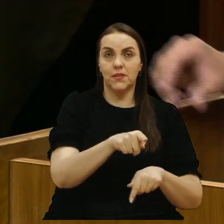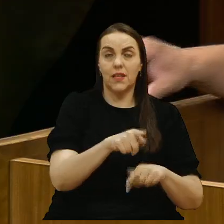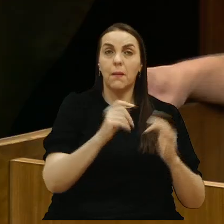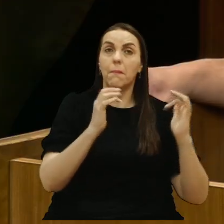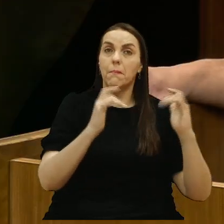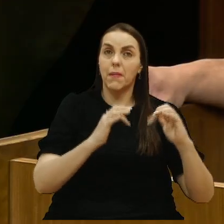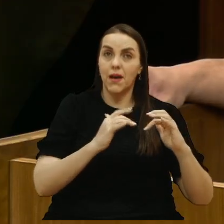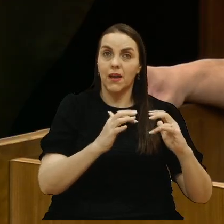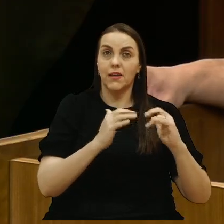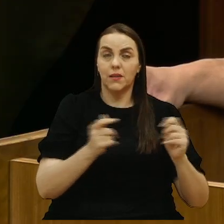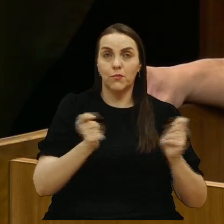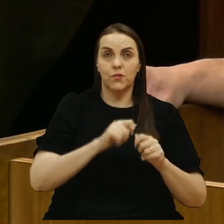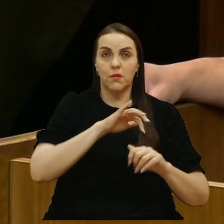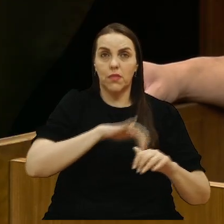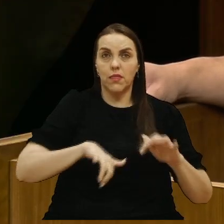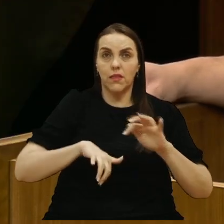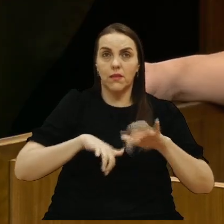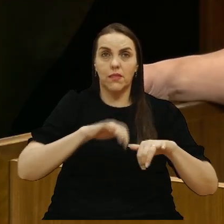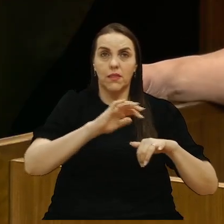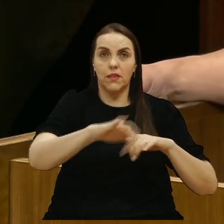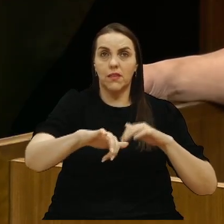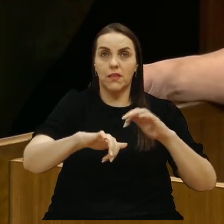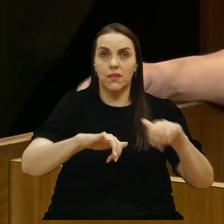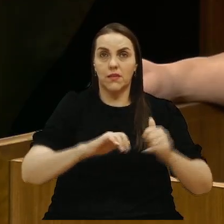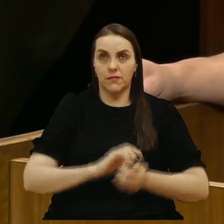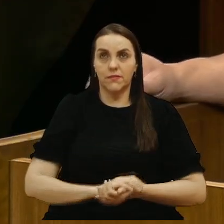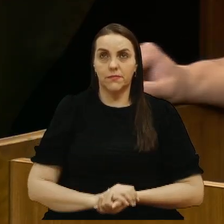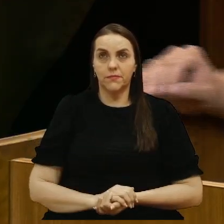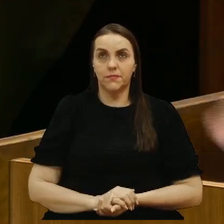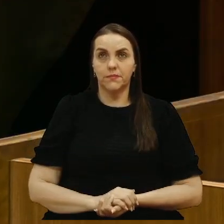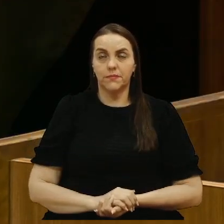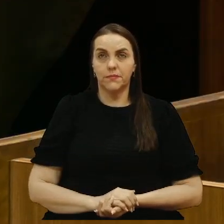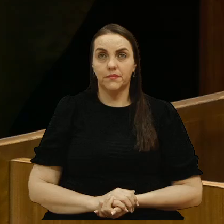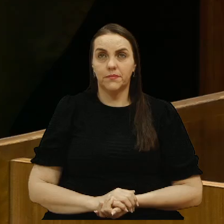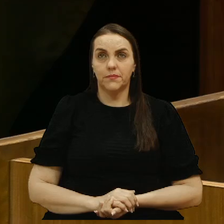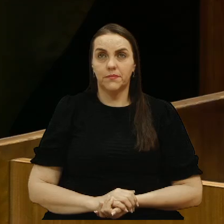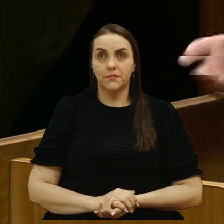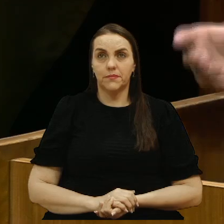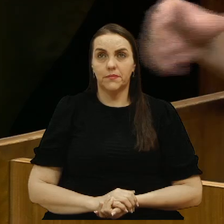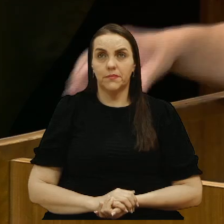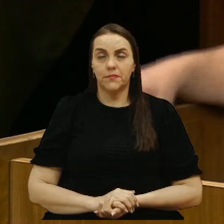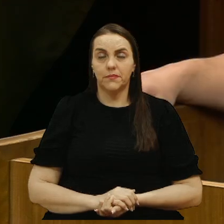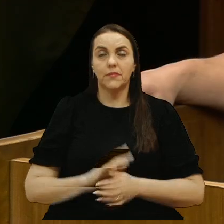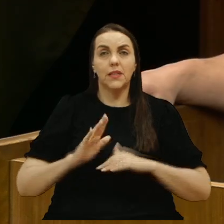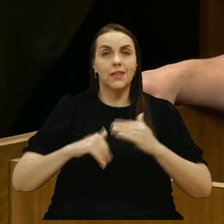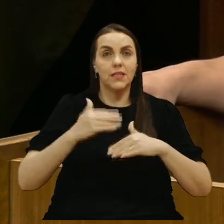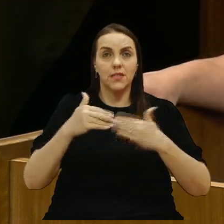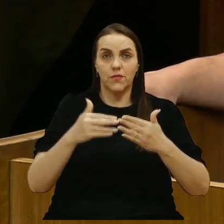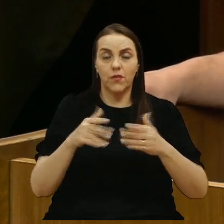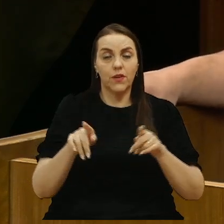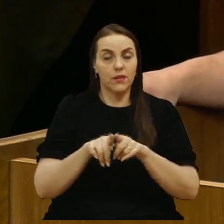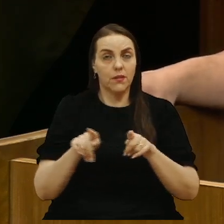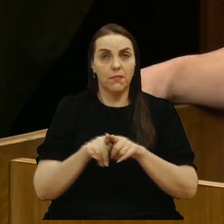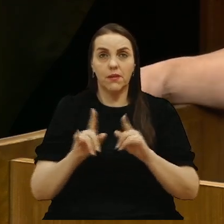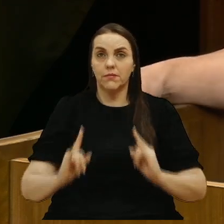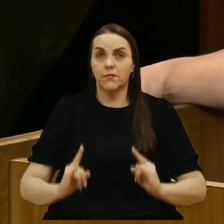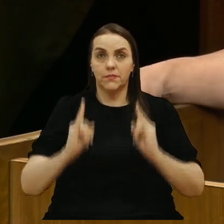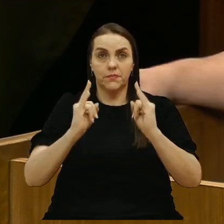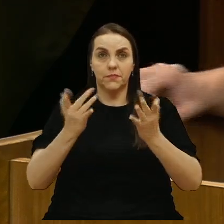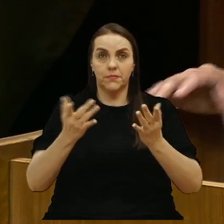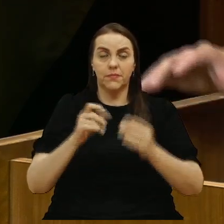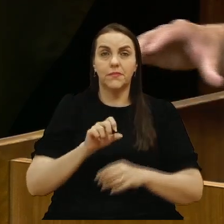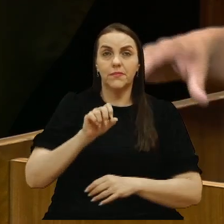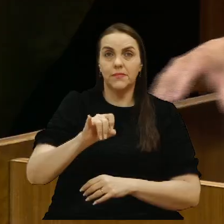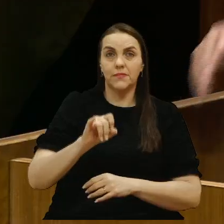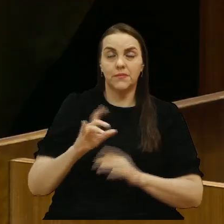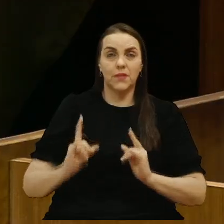máquinas consigam fazer essa triagem. Container interno também. Sim, isso também, desenvolver com os condomínios. Ao invés de um condomínio